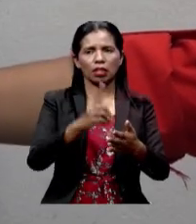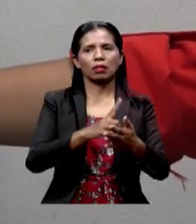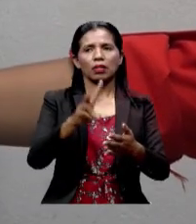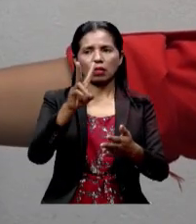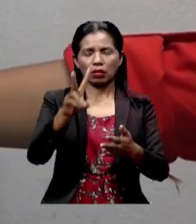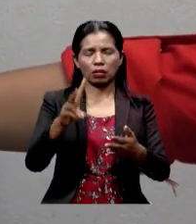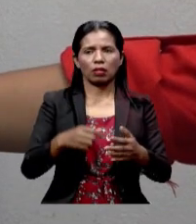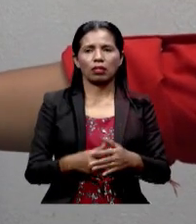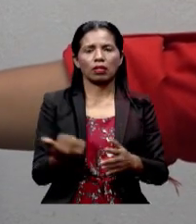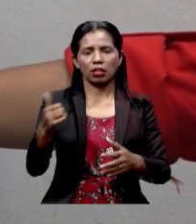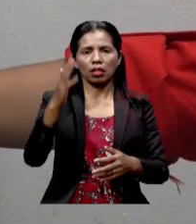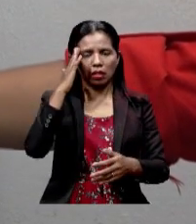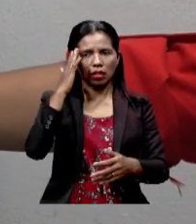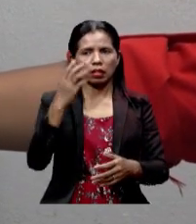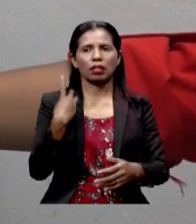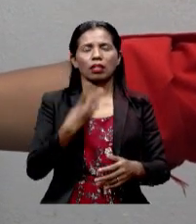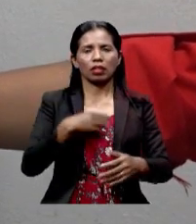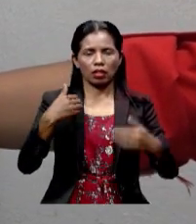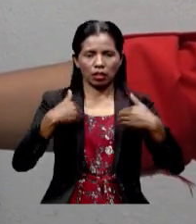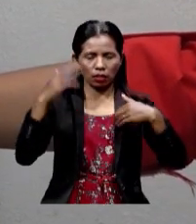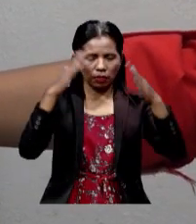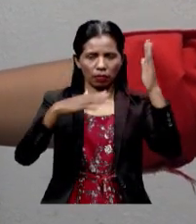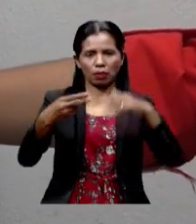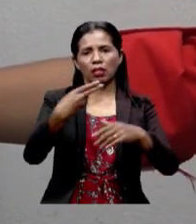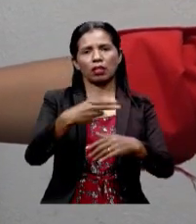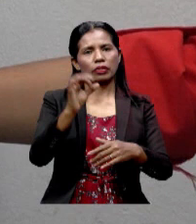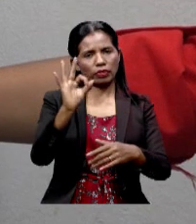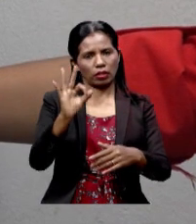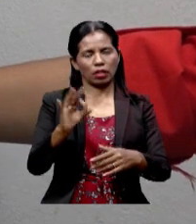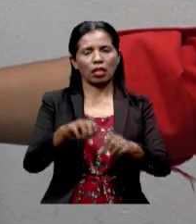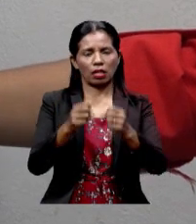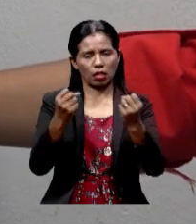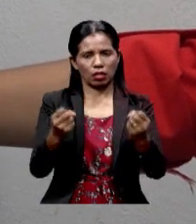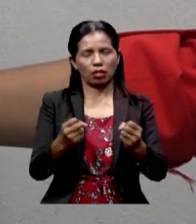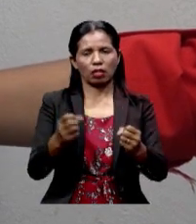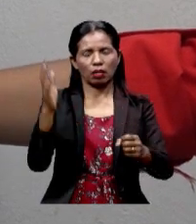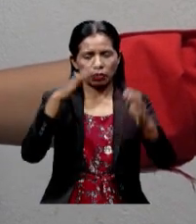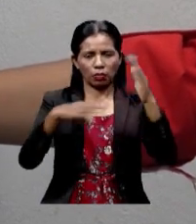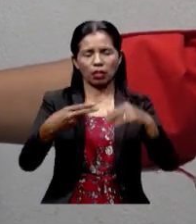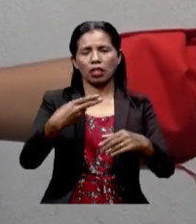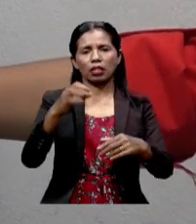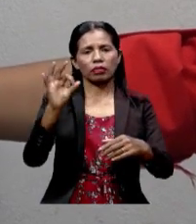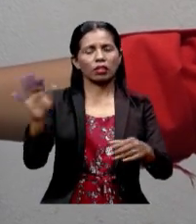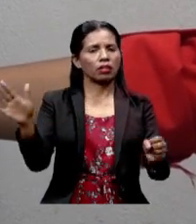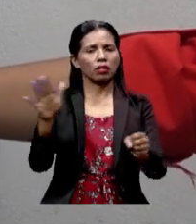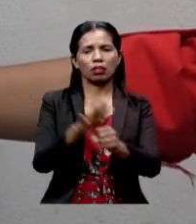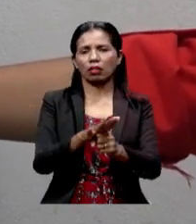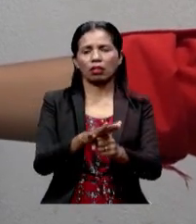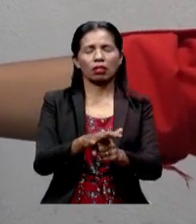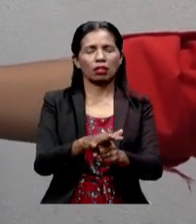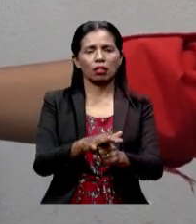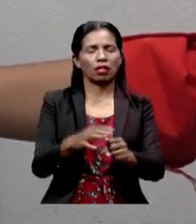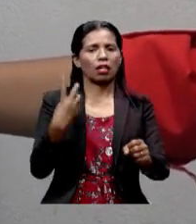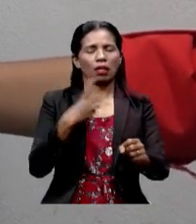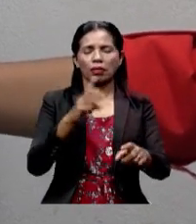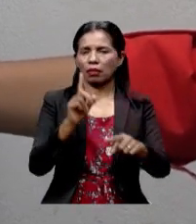ne dar mna hira tener. Ite problema ho haris fatin. Problema ter sumbat be ne be haris fatin ne intupido, entau ame